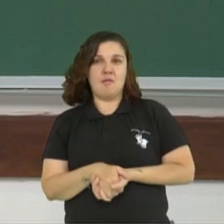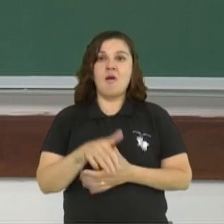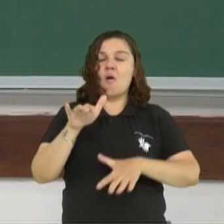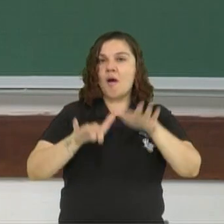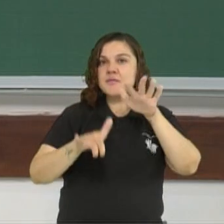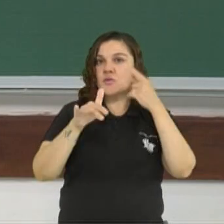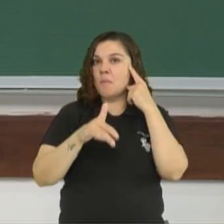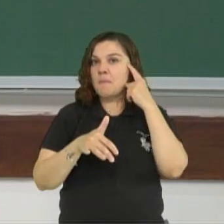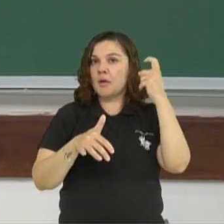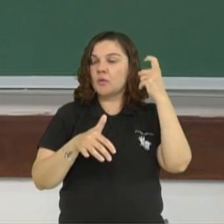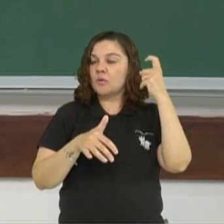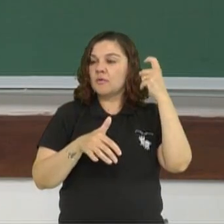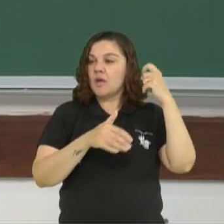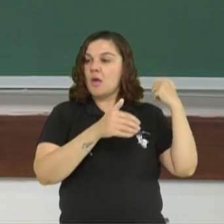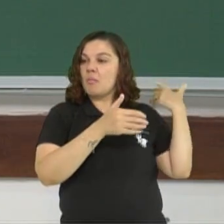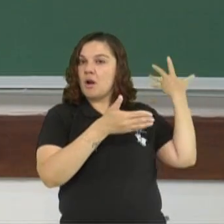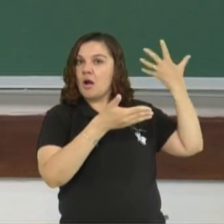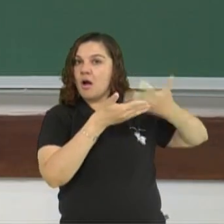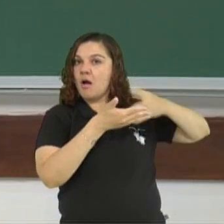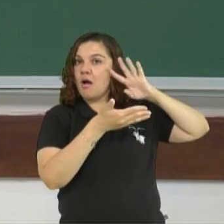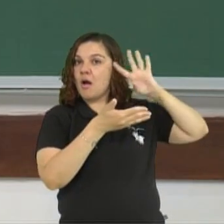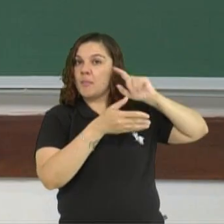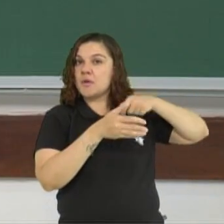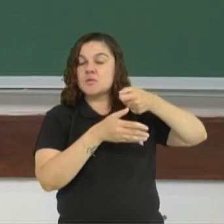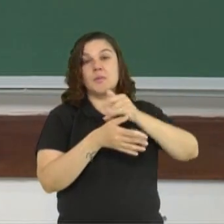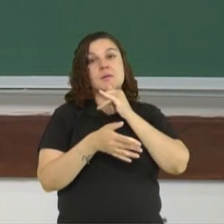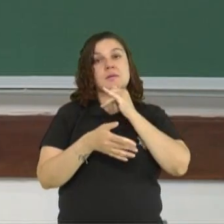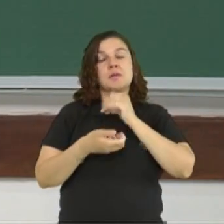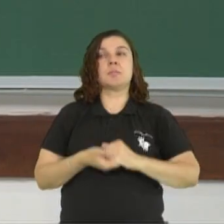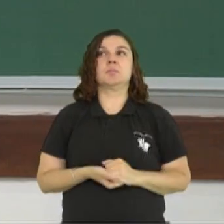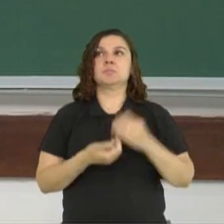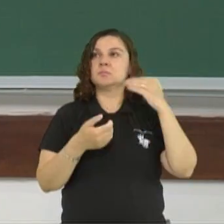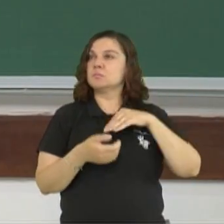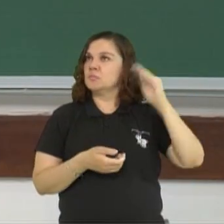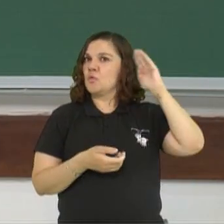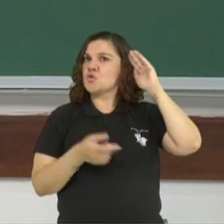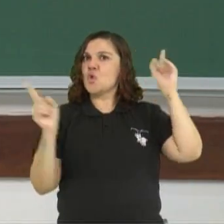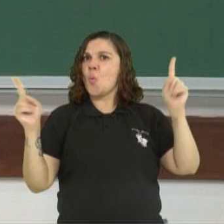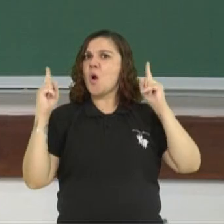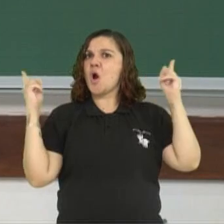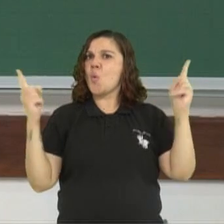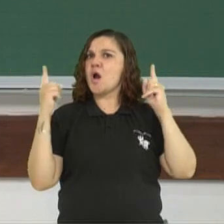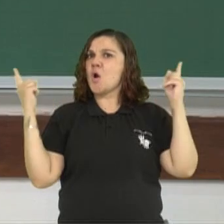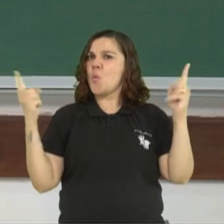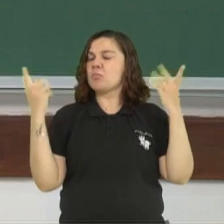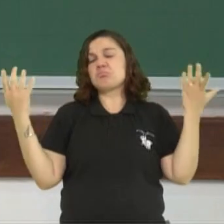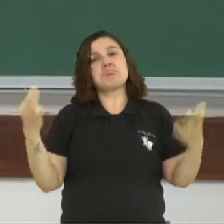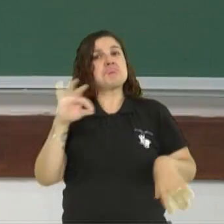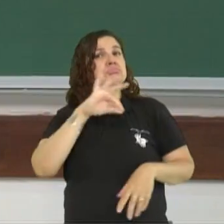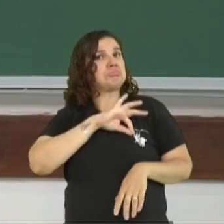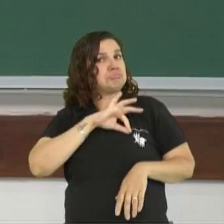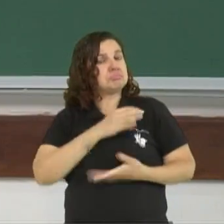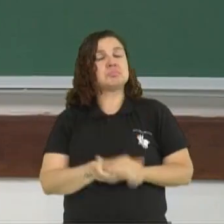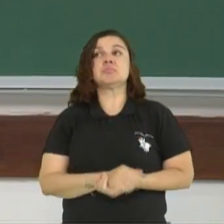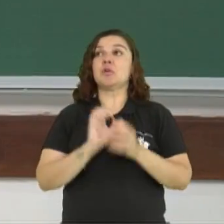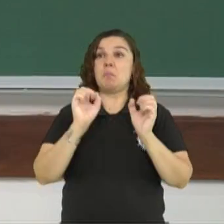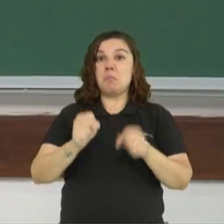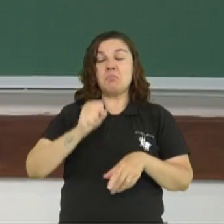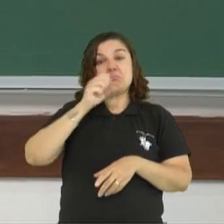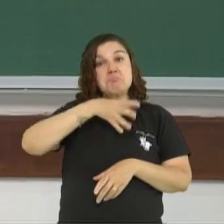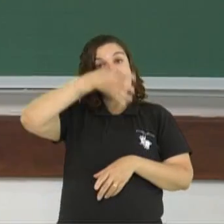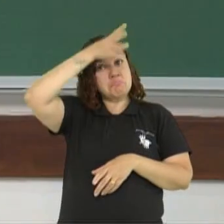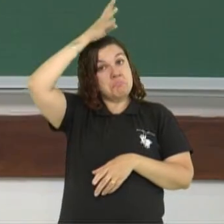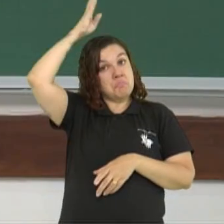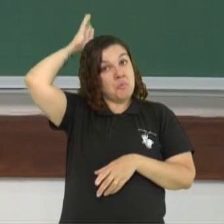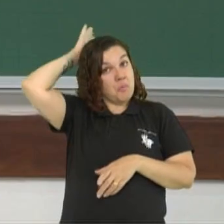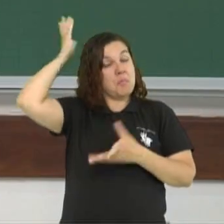coisa que leva você a pensar em alguma coisa. Por exemplo, eu ouço uma sirene. Essa sirene pode ser polícia, pode ser uma ambulância,